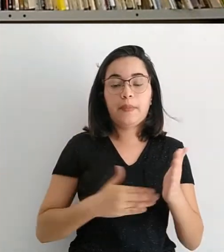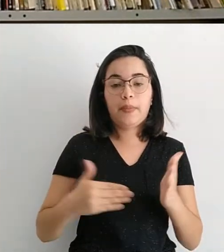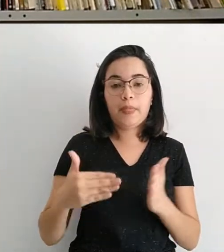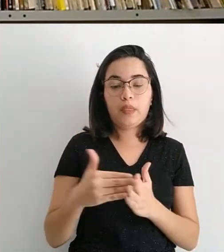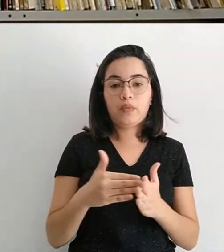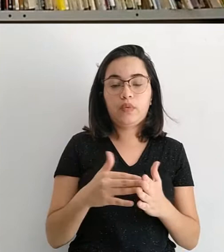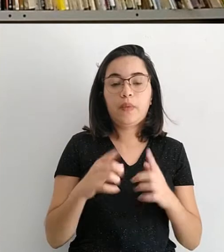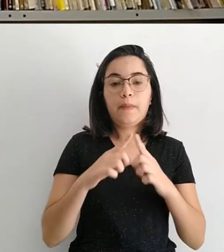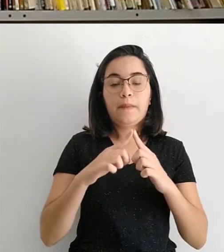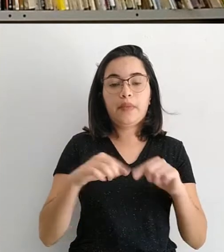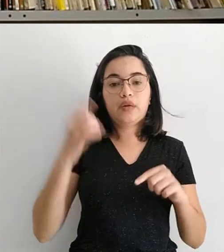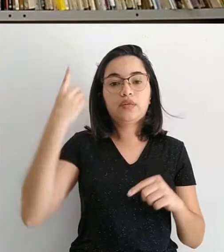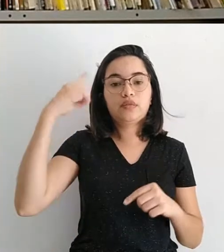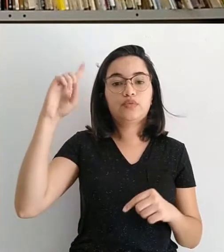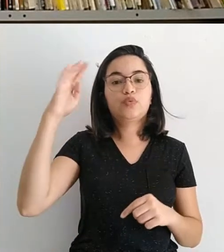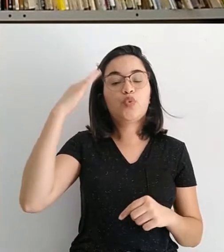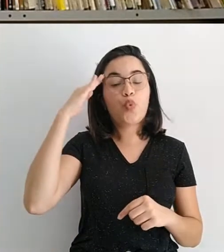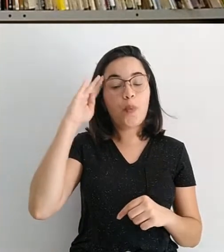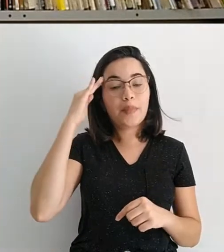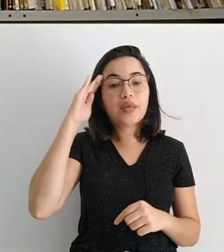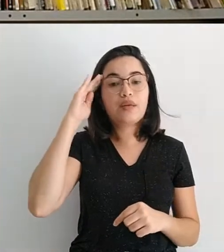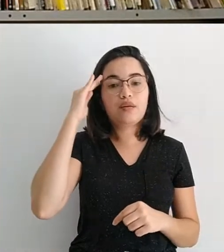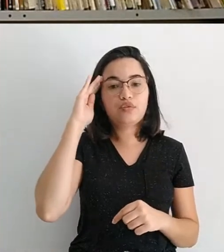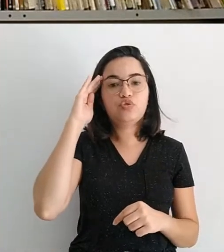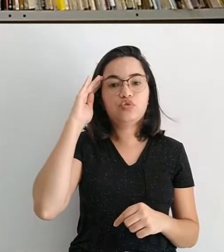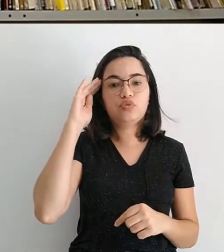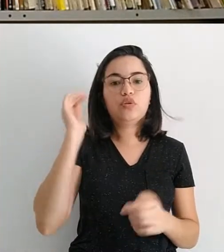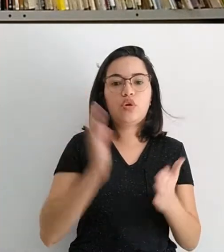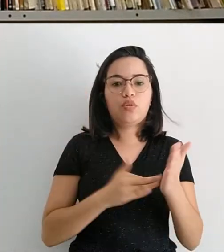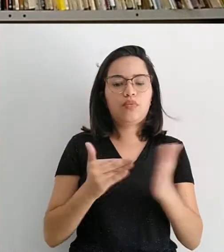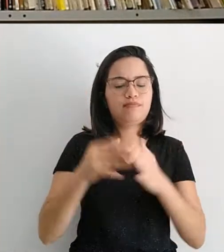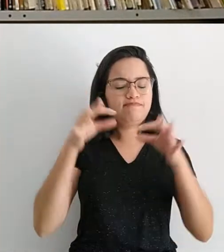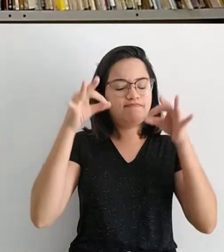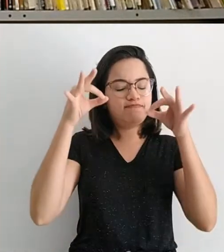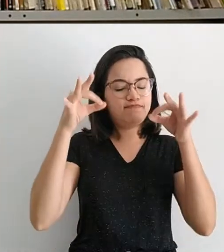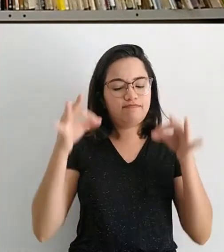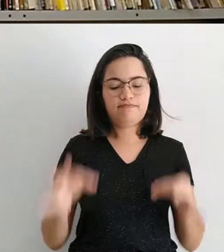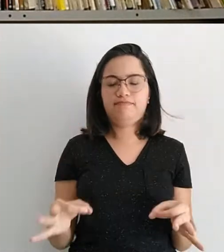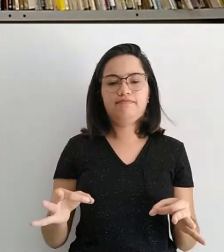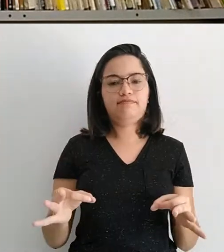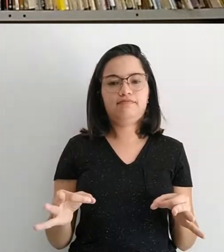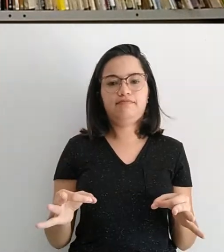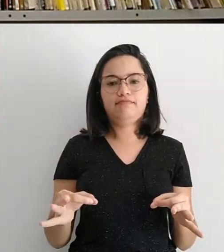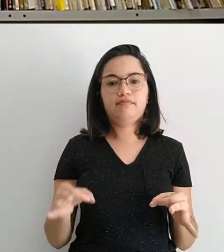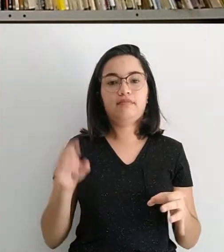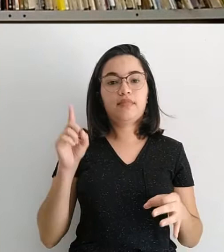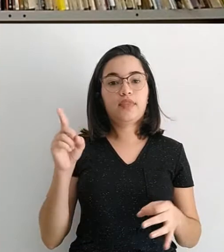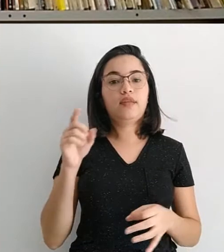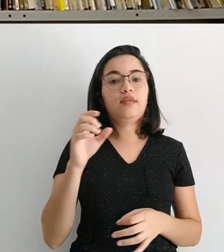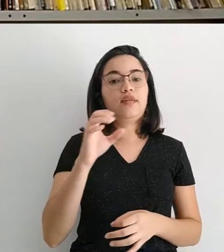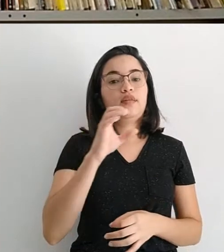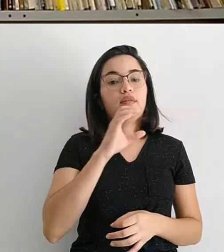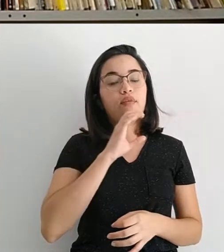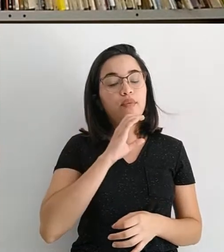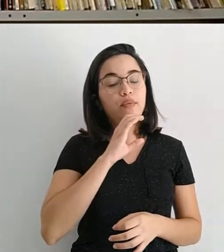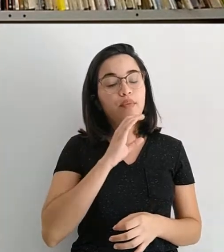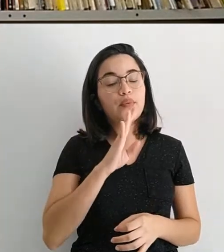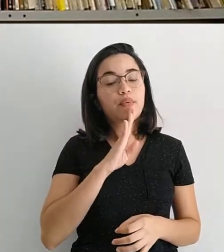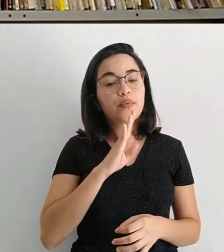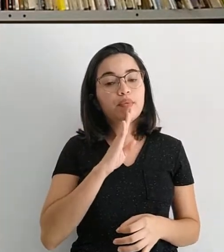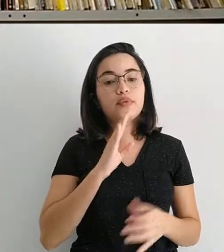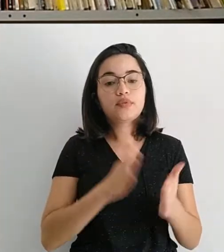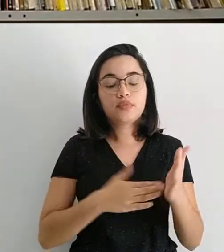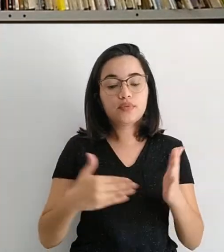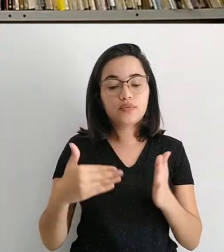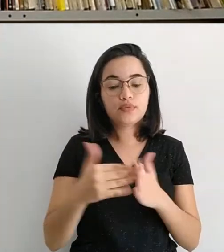sabe tudo, mas Deus compreende tudo perfeitamente. Ele conhece todas as